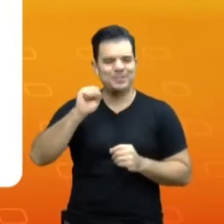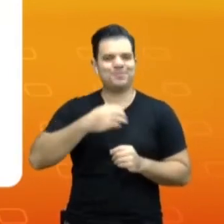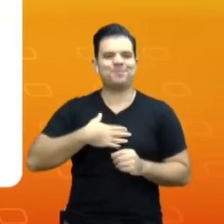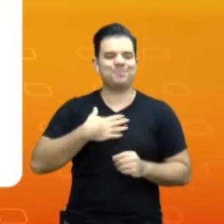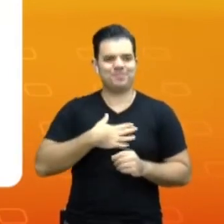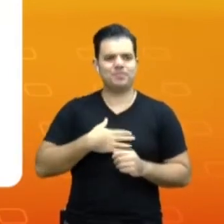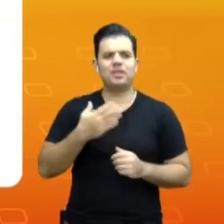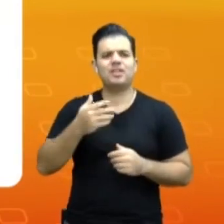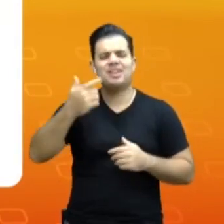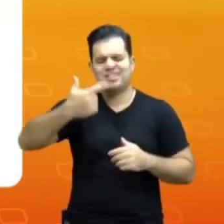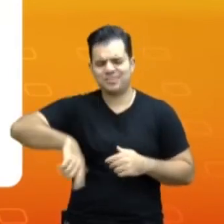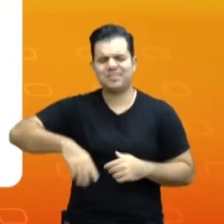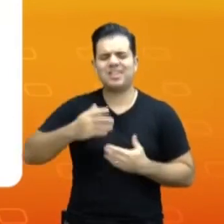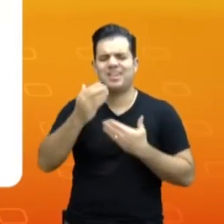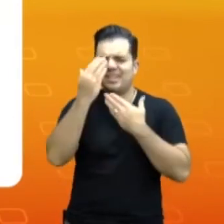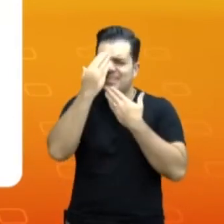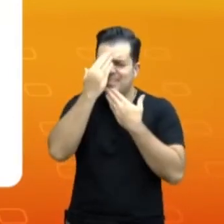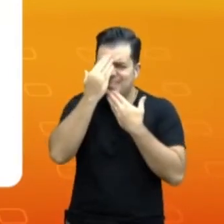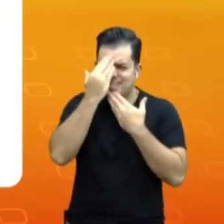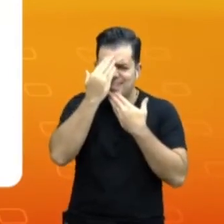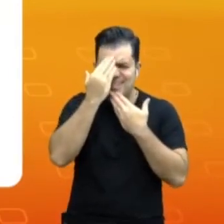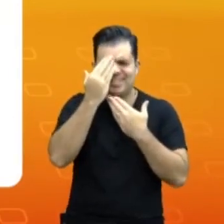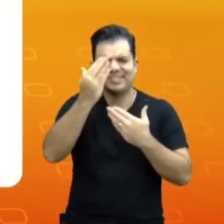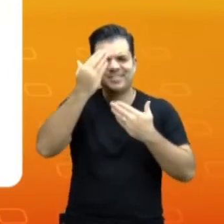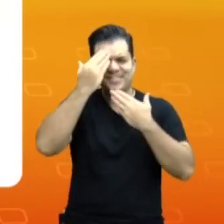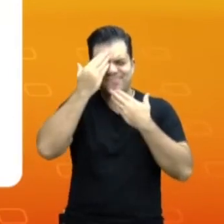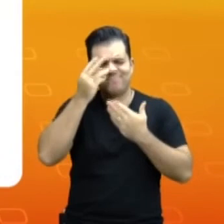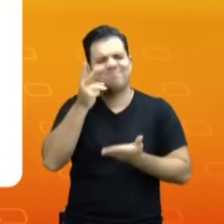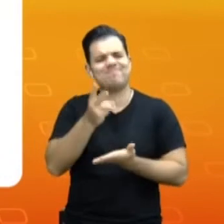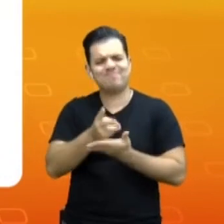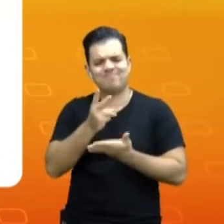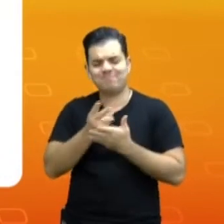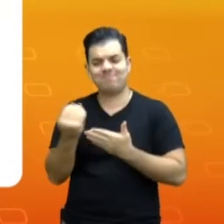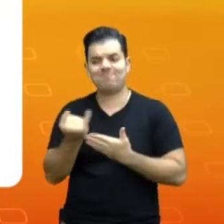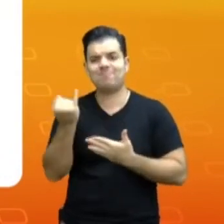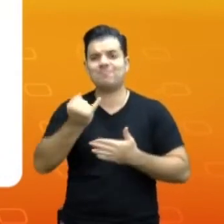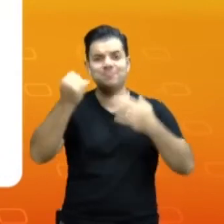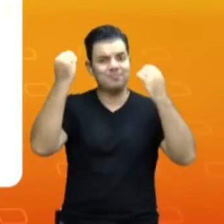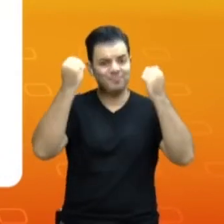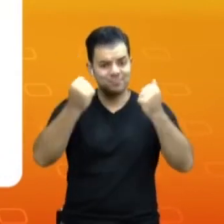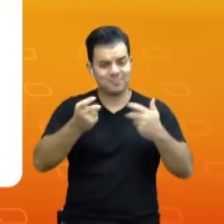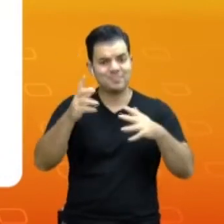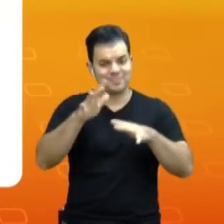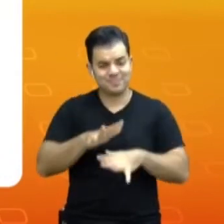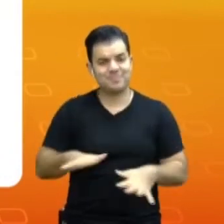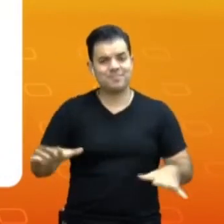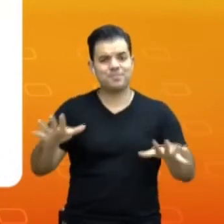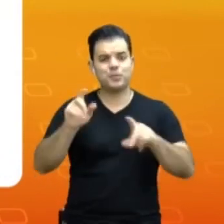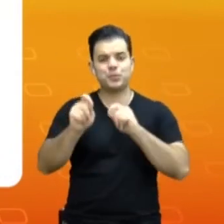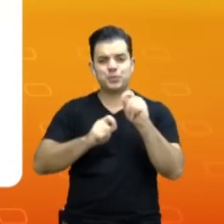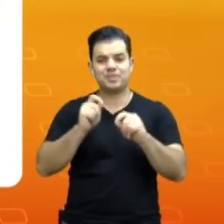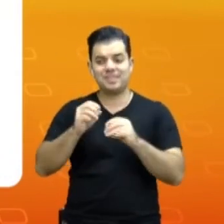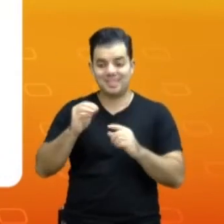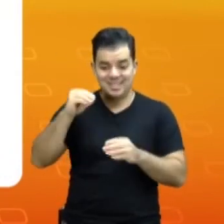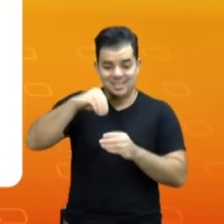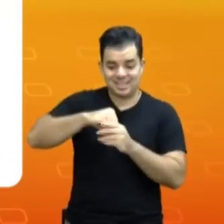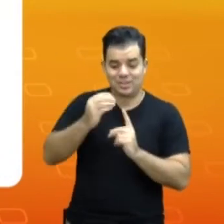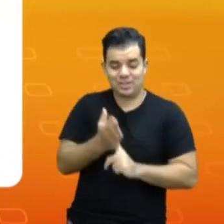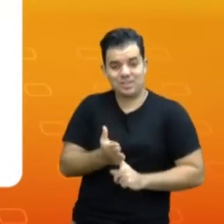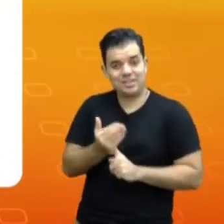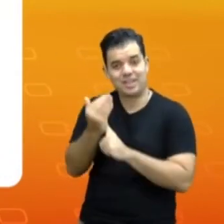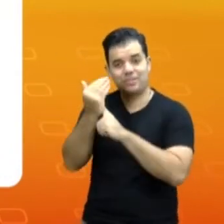não deixar de agradecer aqui. Eu acho que é importante dizer que, né, são dentro da tecnologia da Globo,